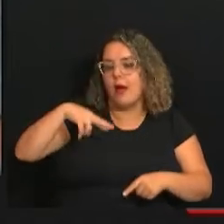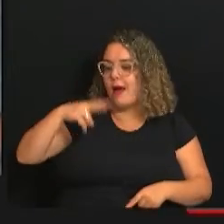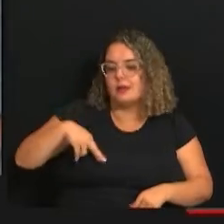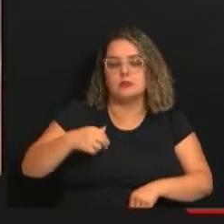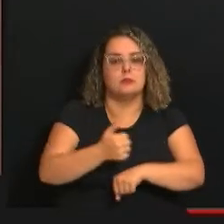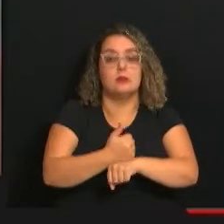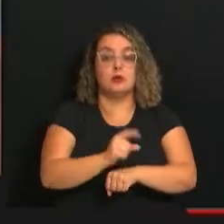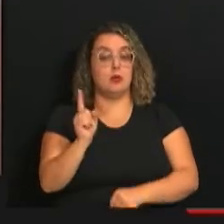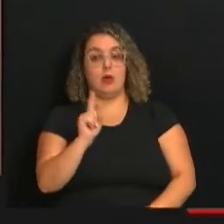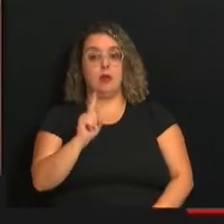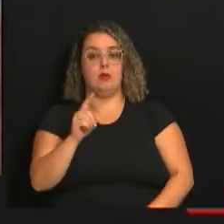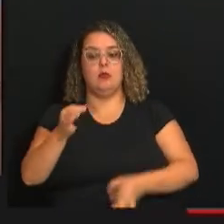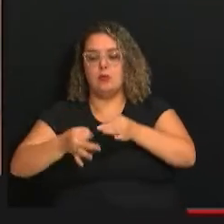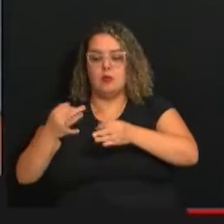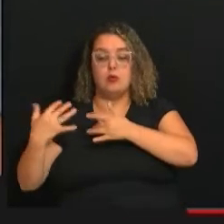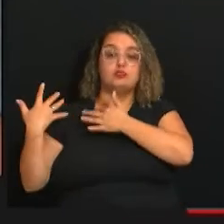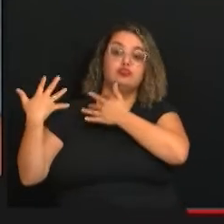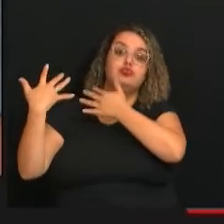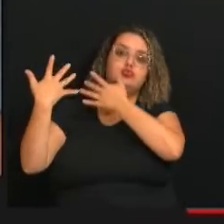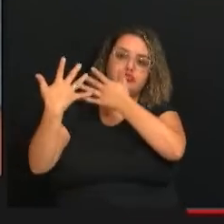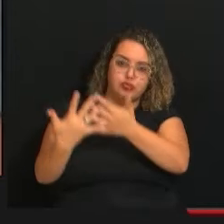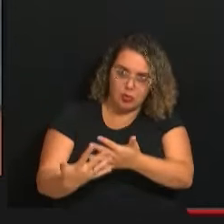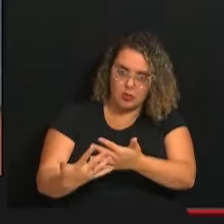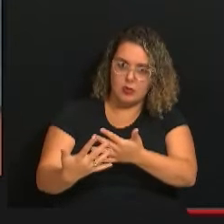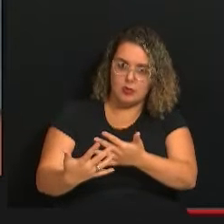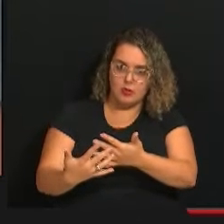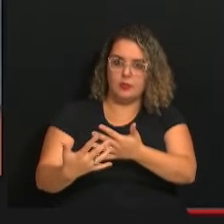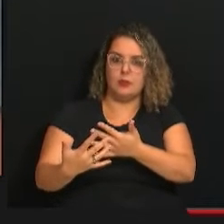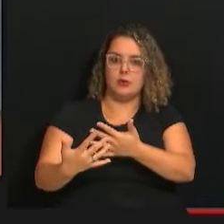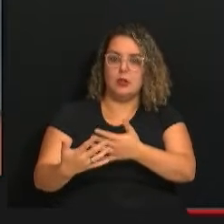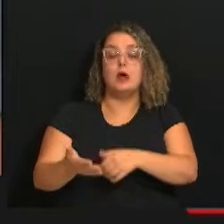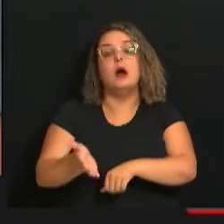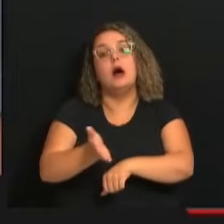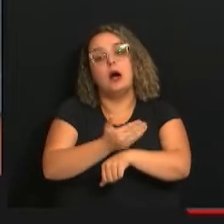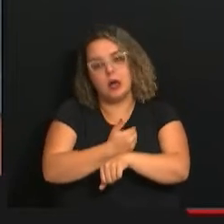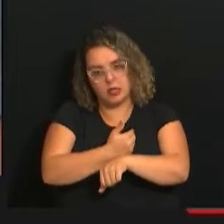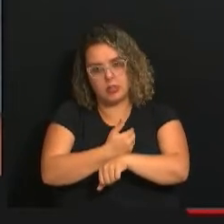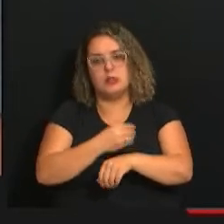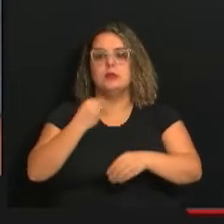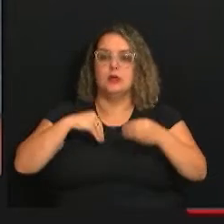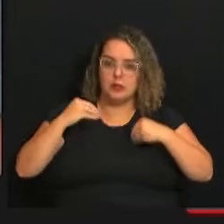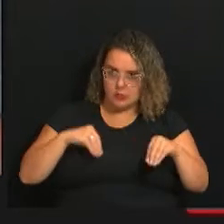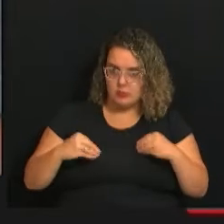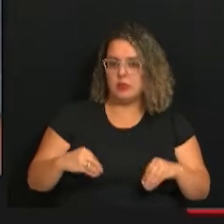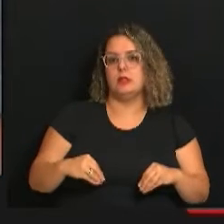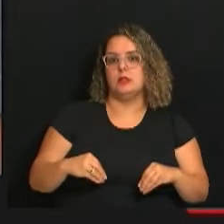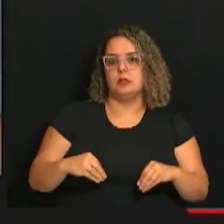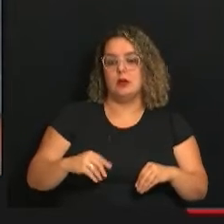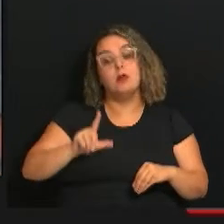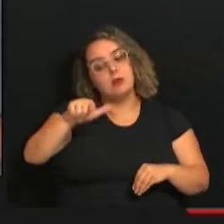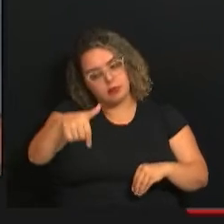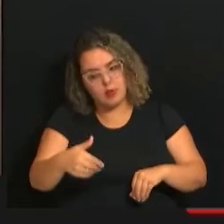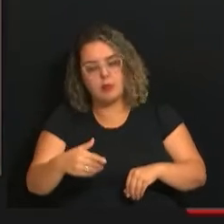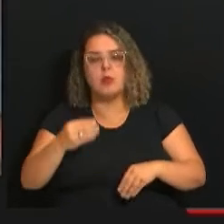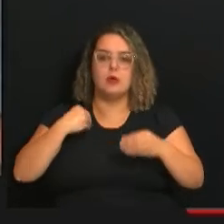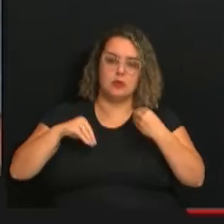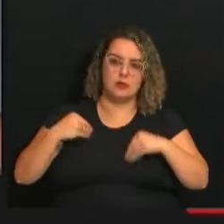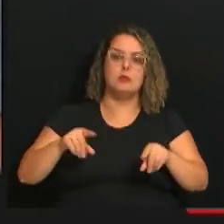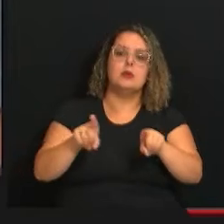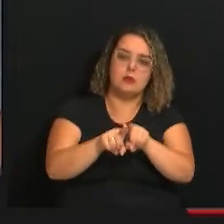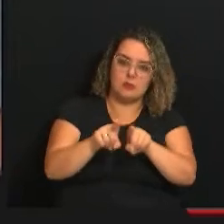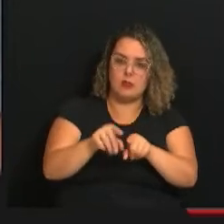sistema, são 10 mil processos que param na minha mão. Eu tenho que julgar, eu tenho que decidir. É a vida de, no mínimo, 20